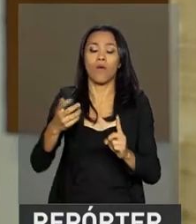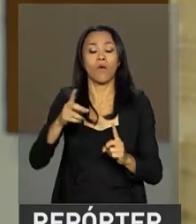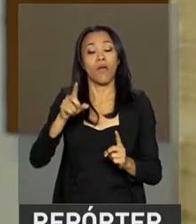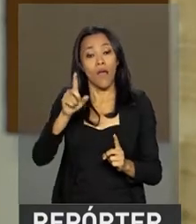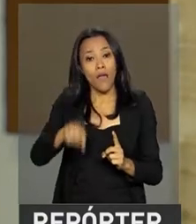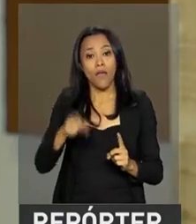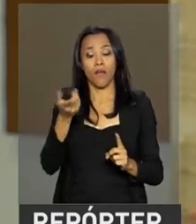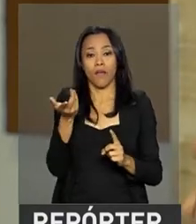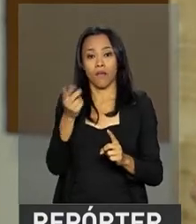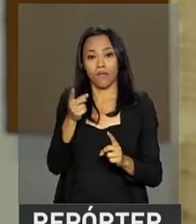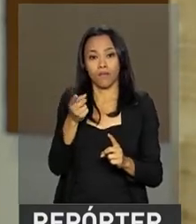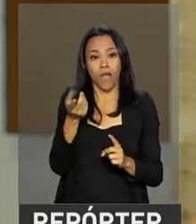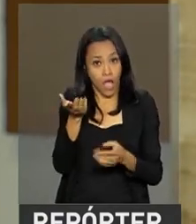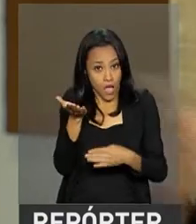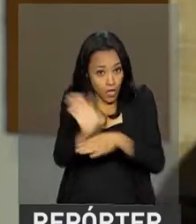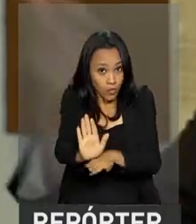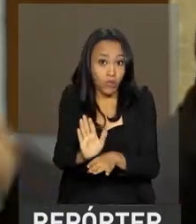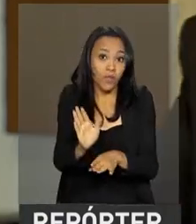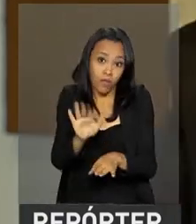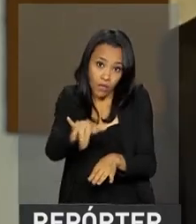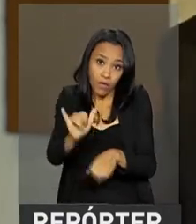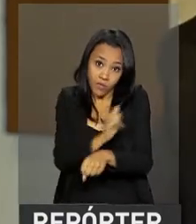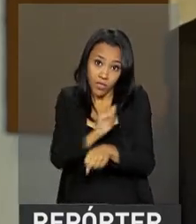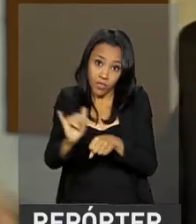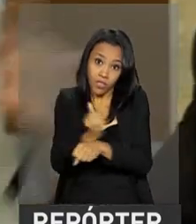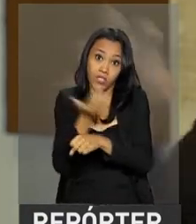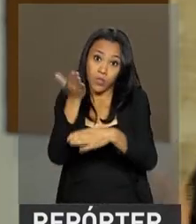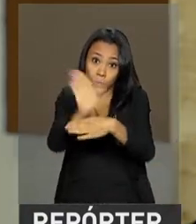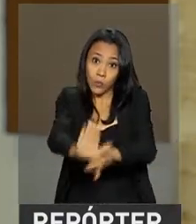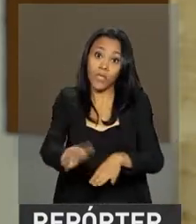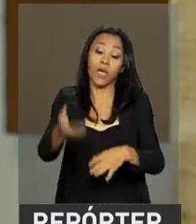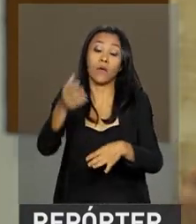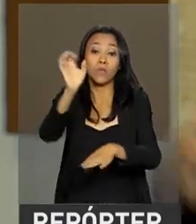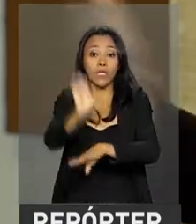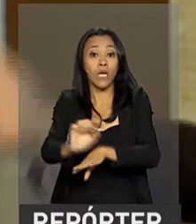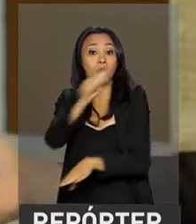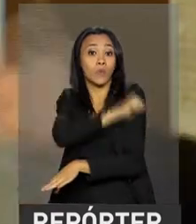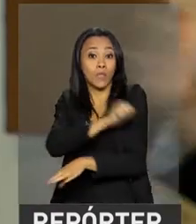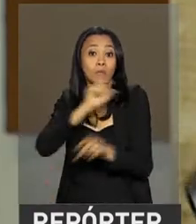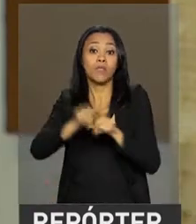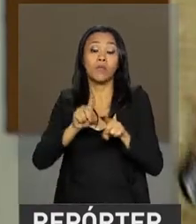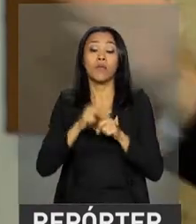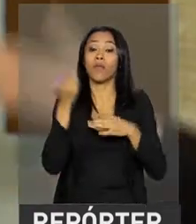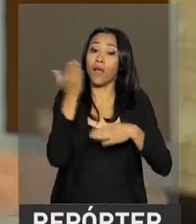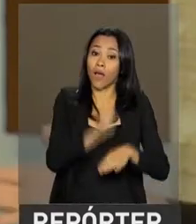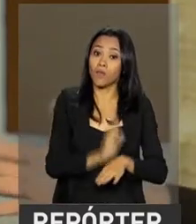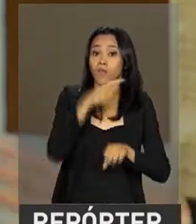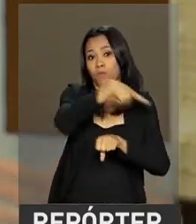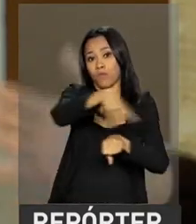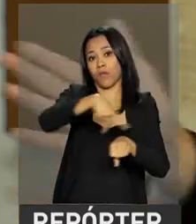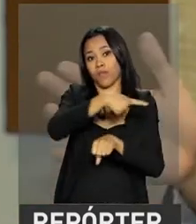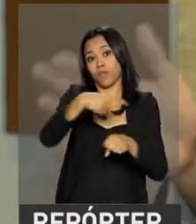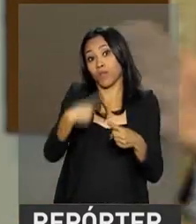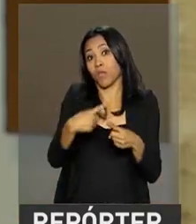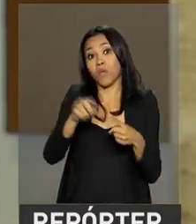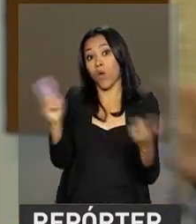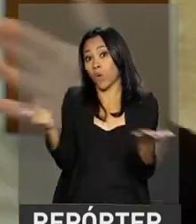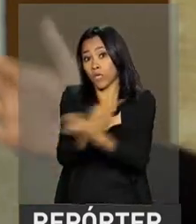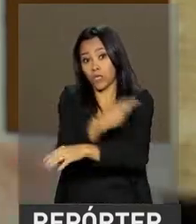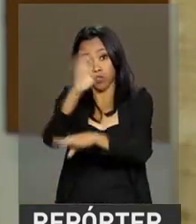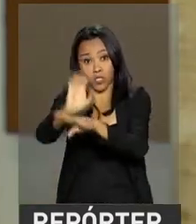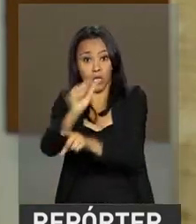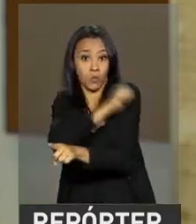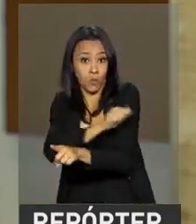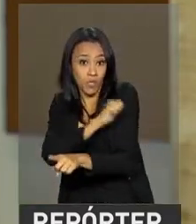apenas ajudar o rio mas ajudar o brasil porque o que acontece no rio repercute positiva ou negativamente como eu disse